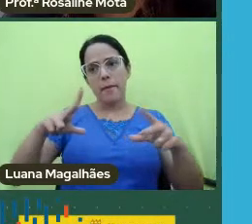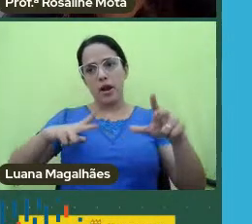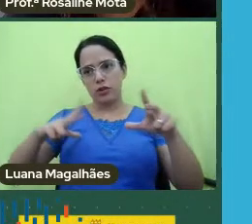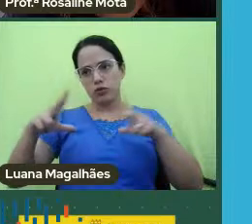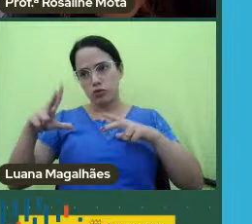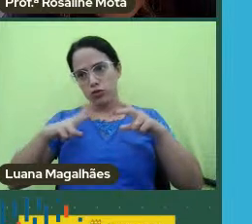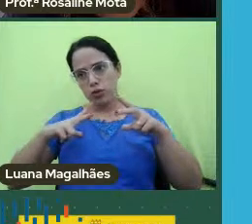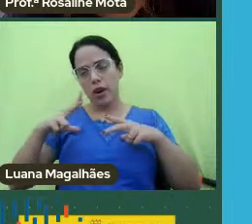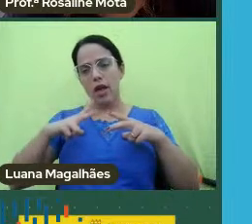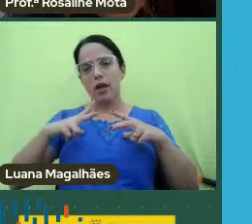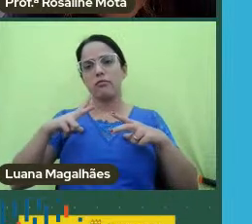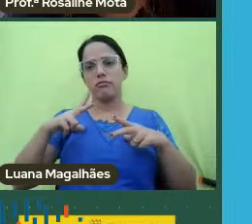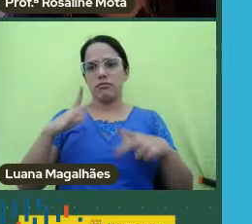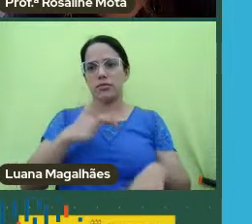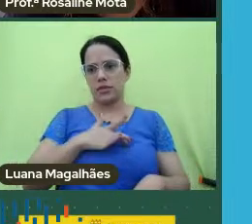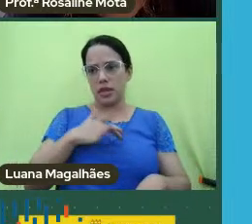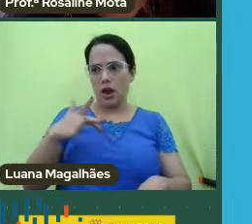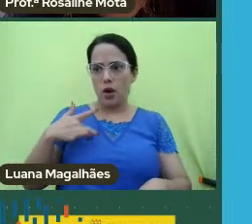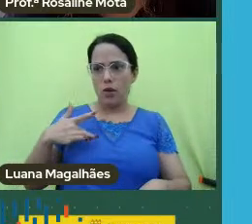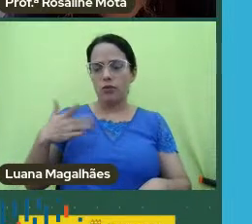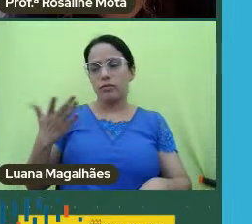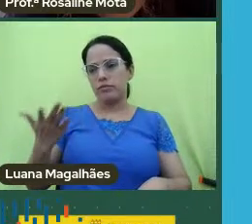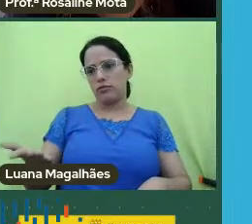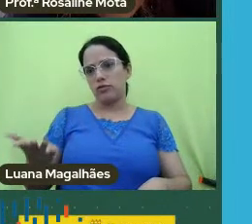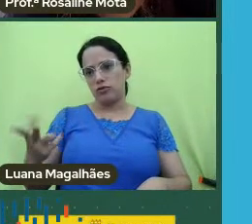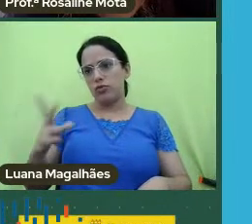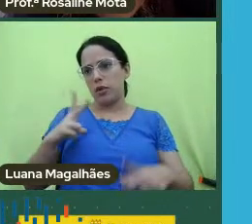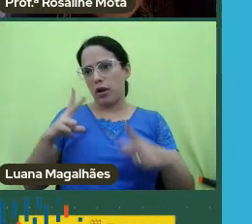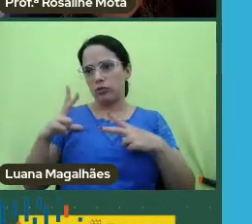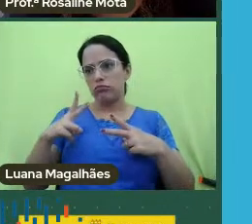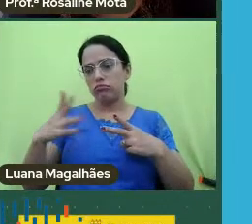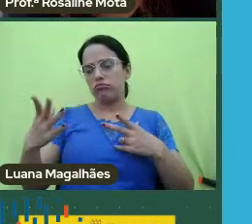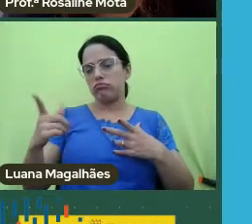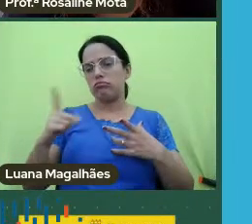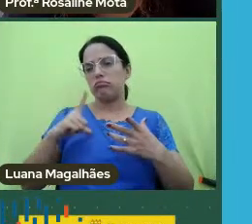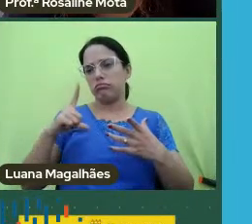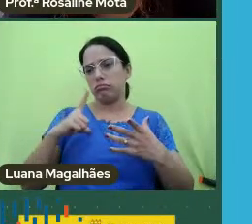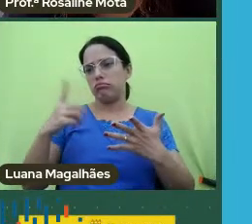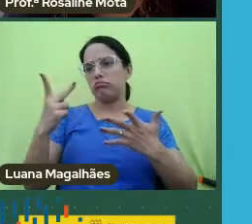da saúde suplementar, para melhor dizer, a gente também tem aí